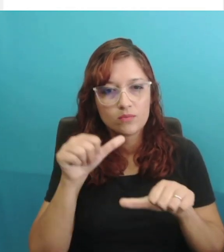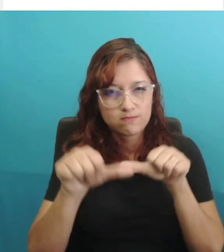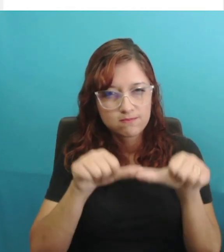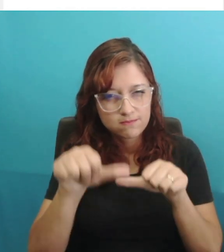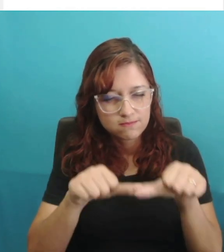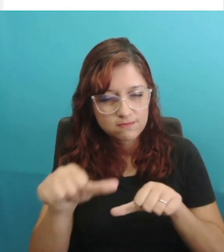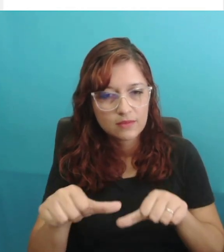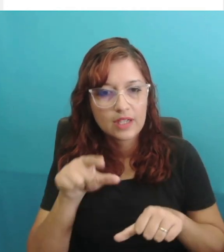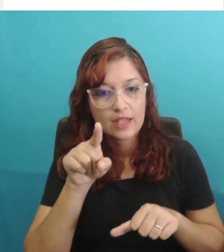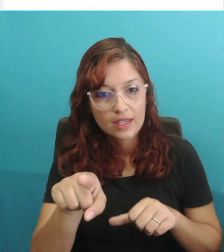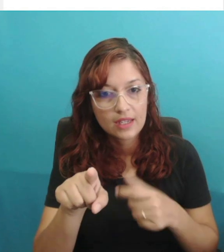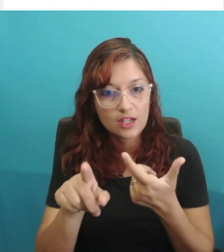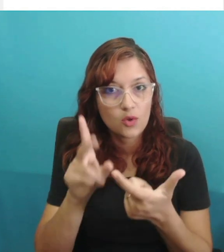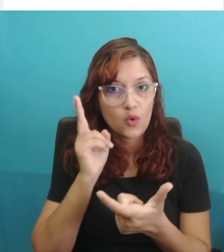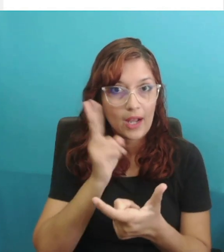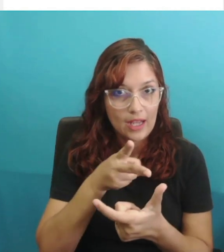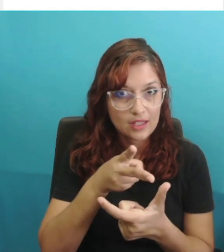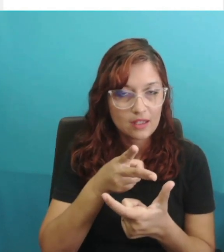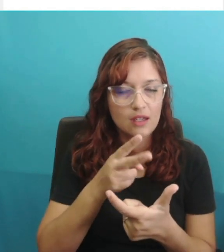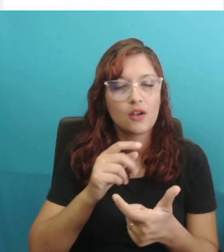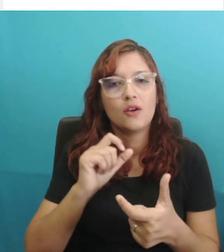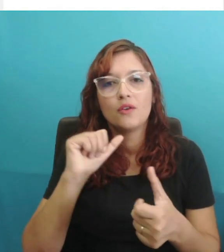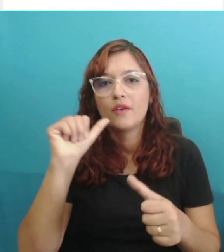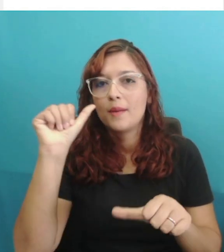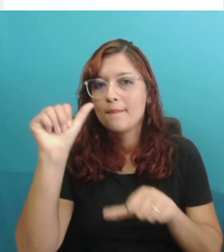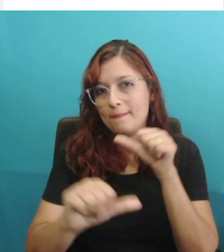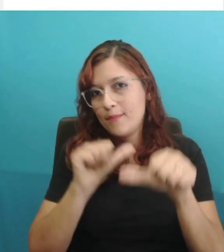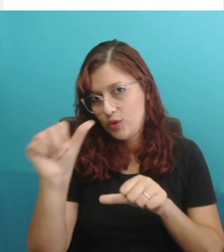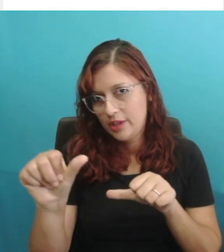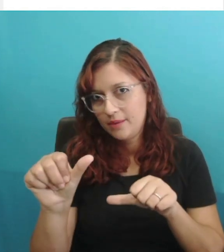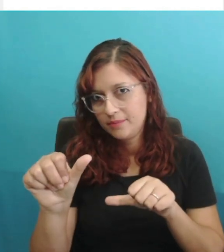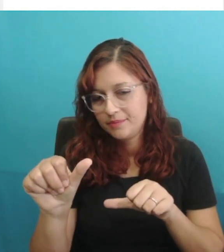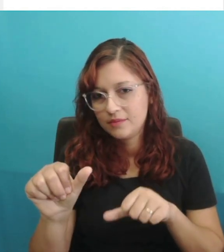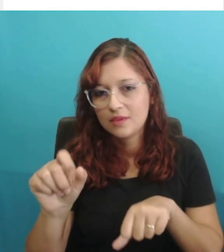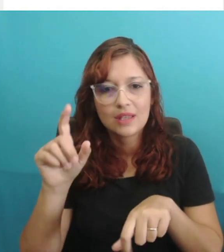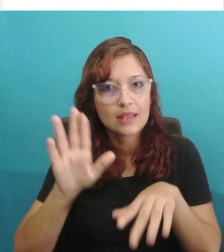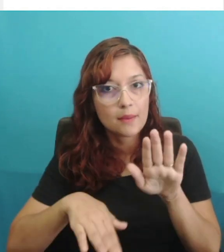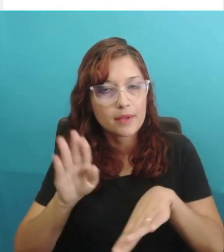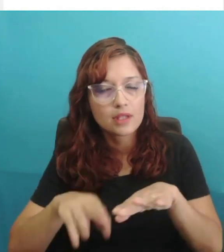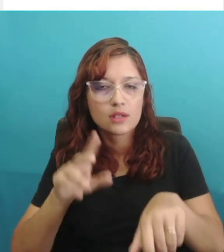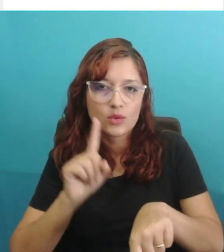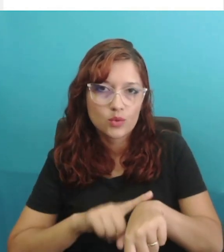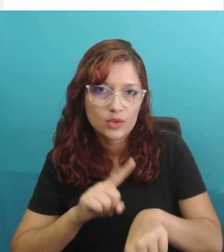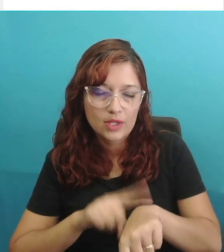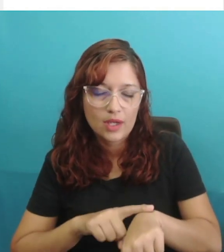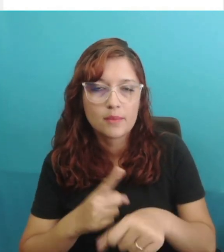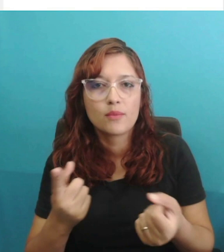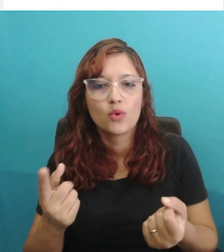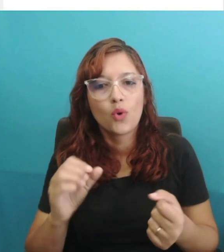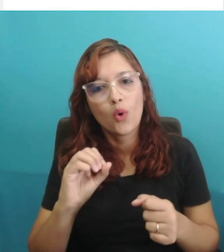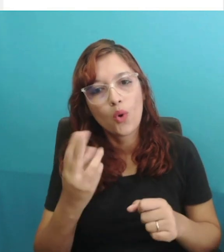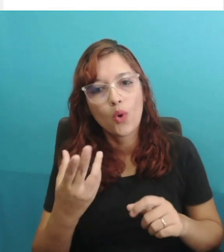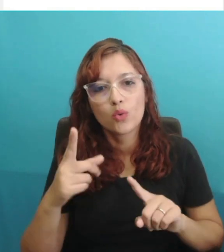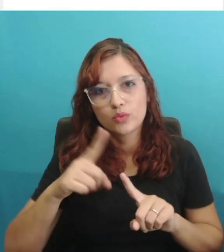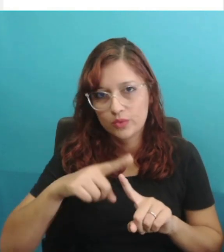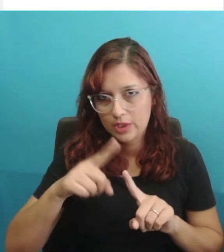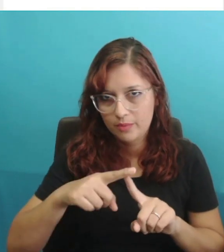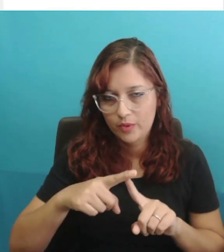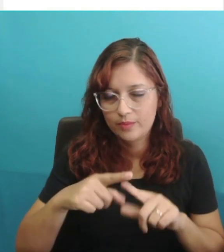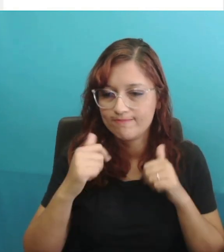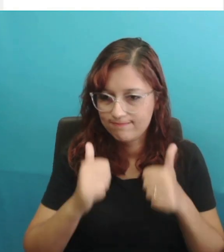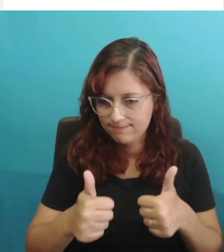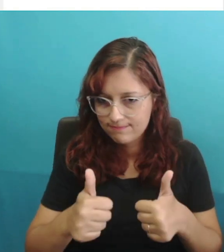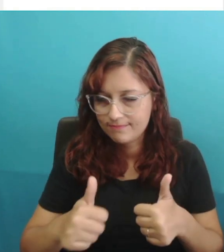Então, se o verbo for irregular, o radical vai modificando, dependendo do